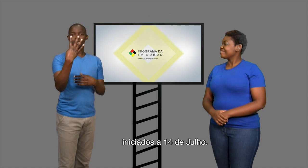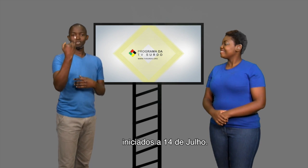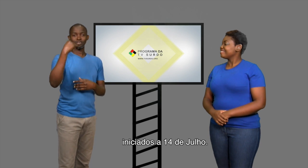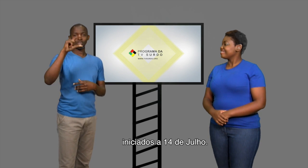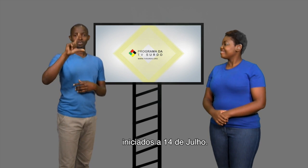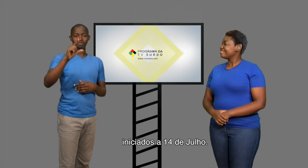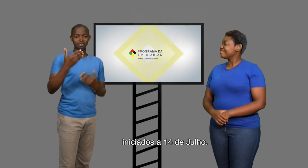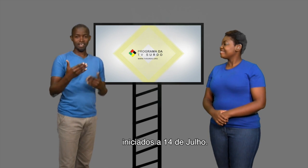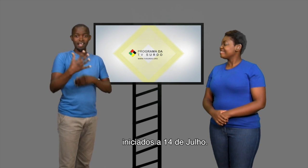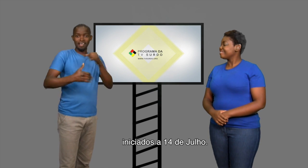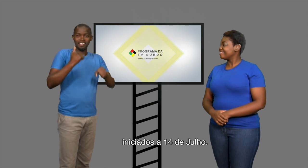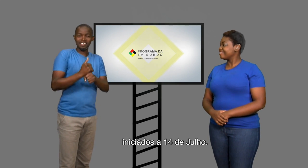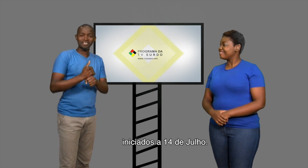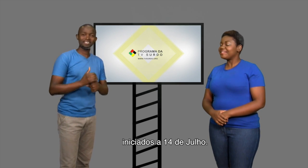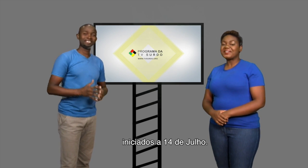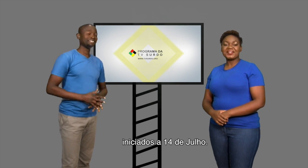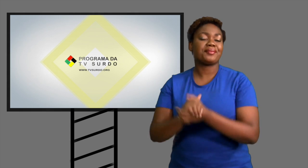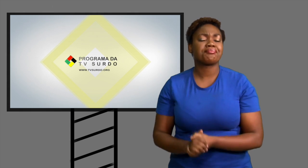a 14 de julho.